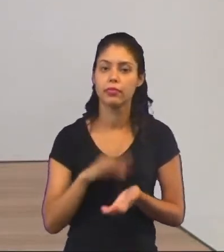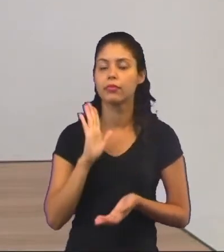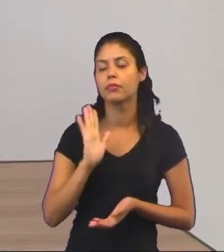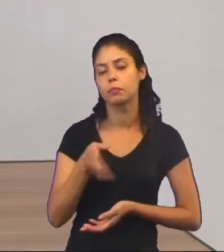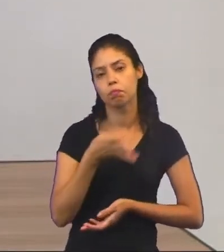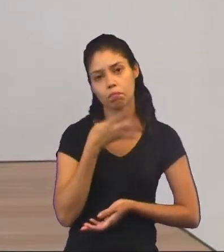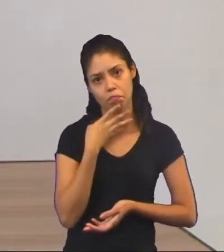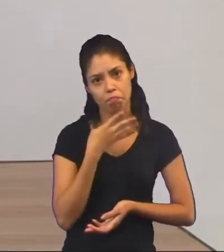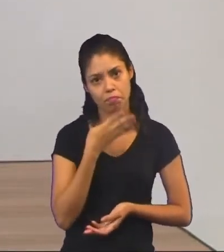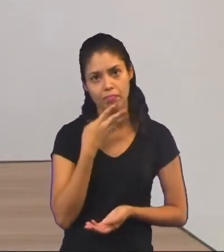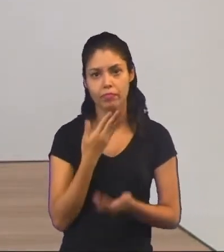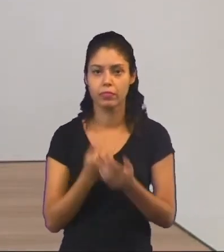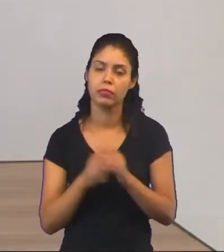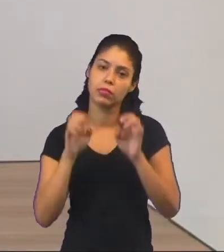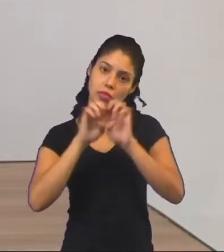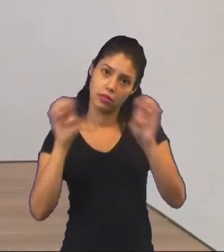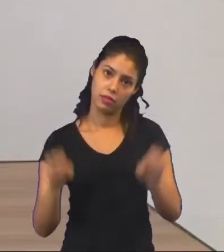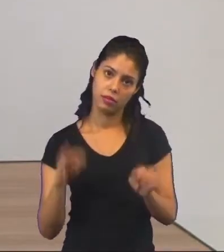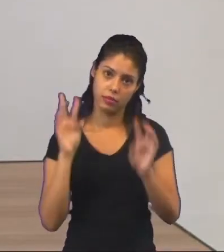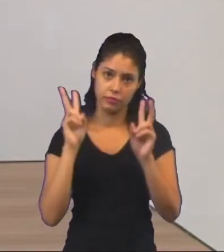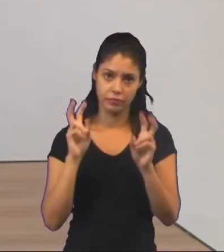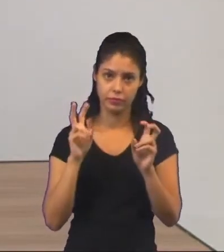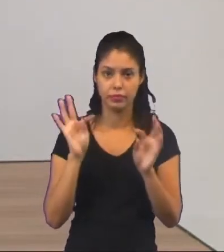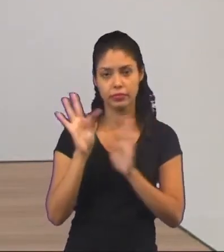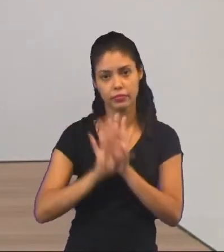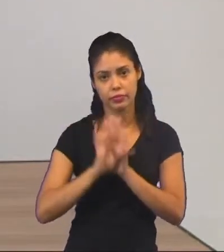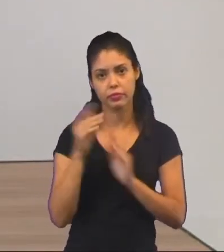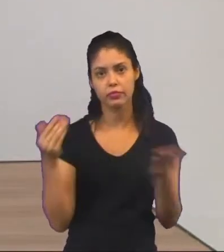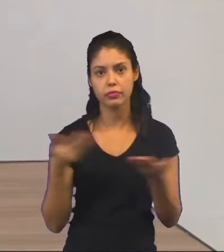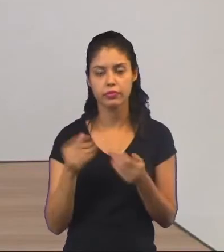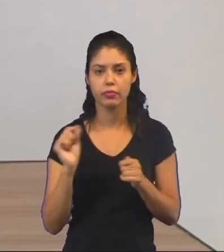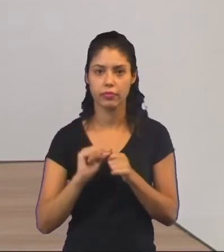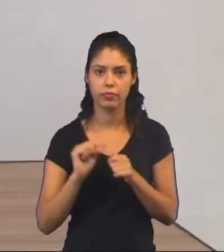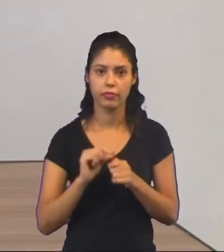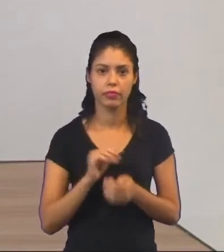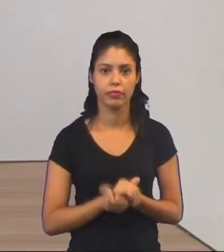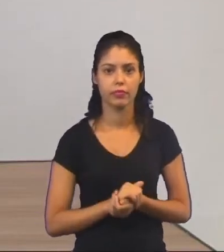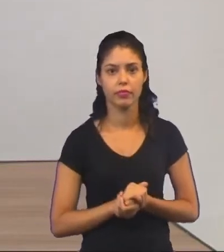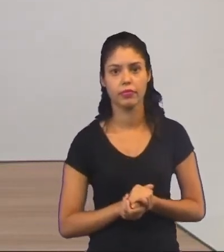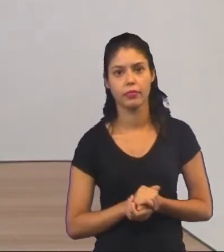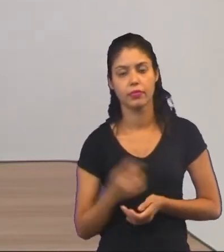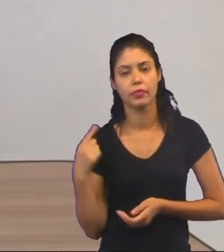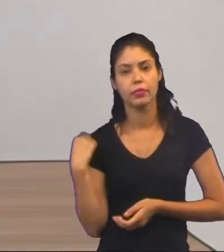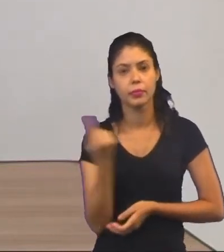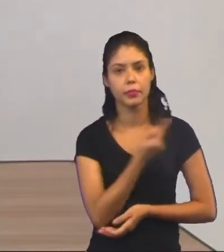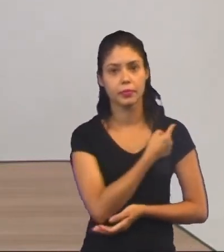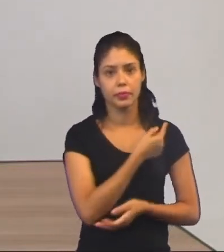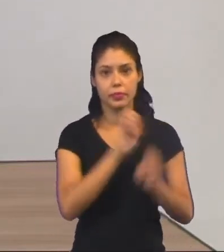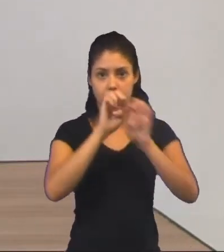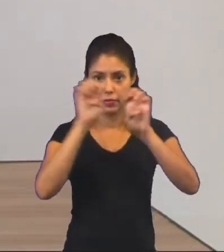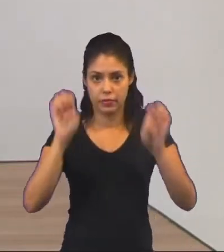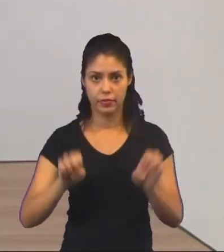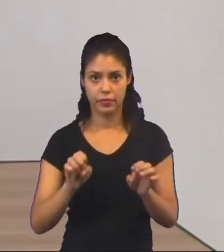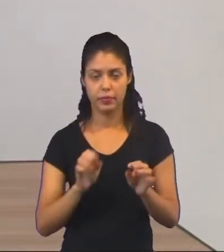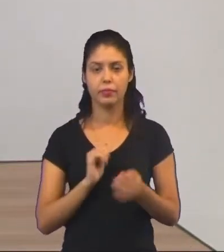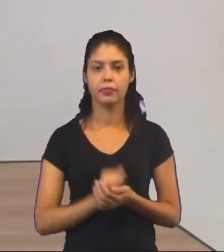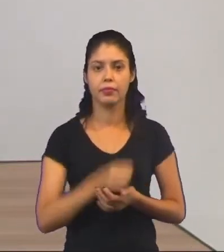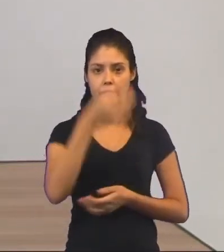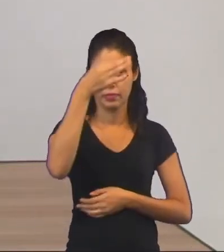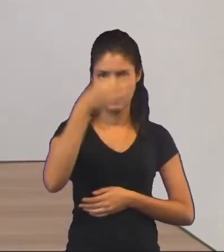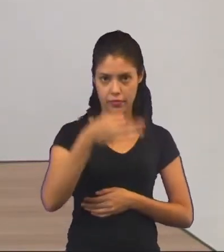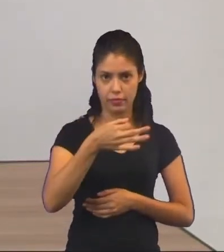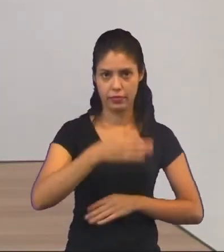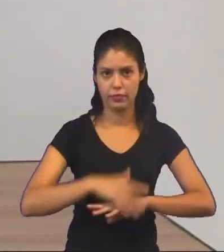Porque já estudamos sobre a estrutura desse texto e agora é exatamente o que nós iremos fazer. Nós vamos estruturar esse texto de